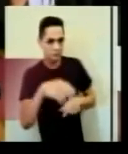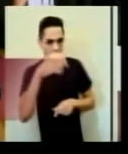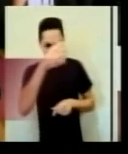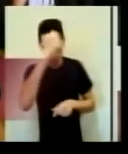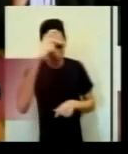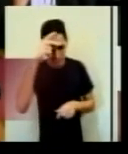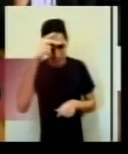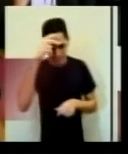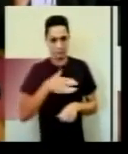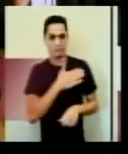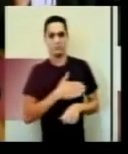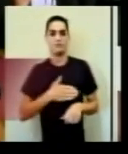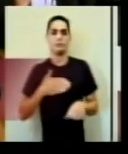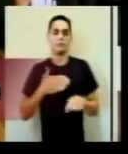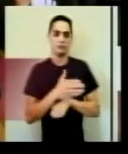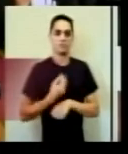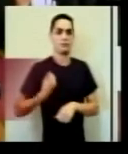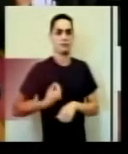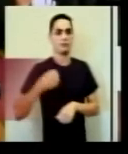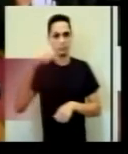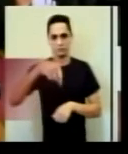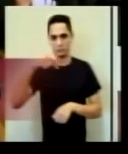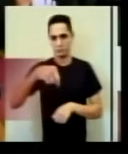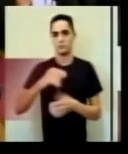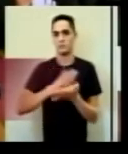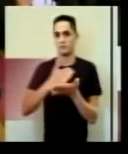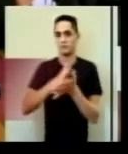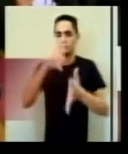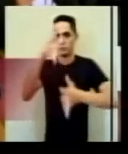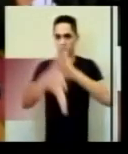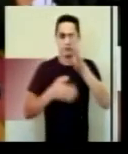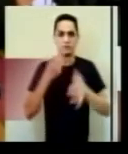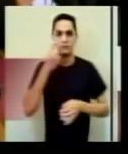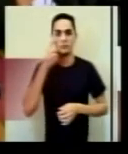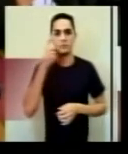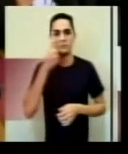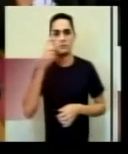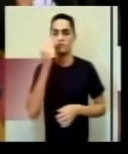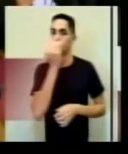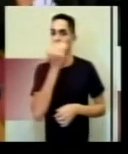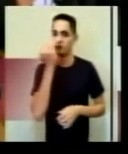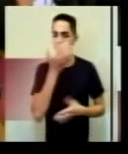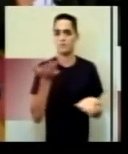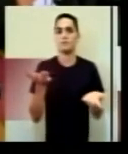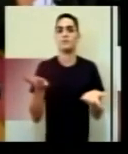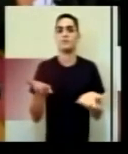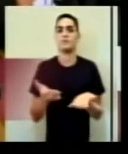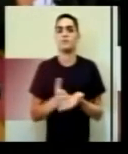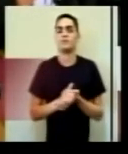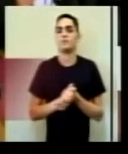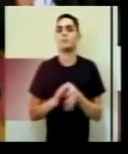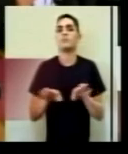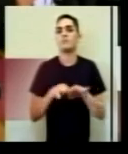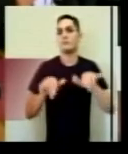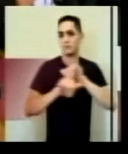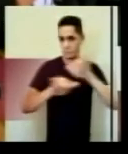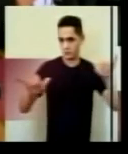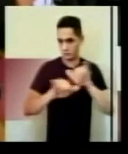Obrigado, secretário, pelos esclarecimentos, participar mais uma vez da live da Prefeitura. Gostaria de registrar as presenças dos